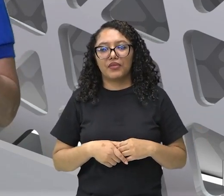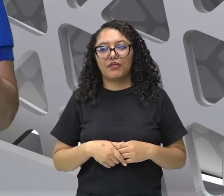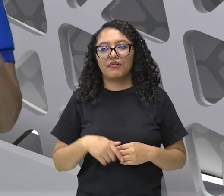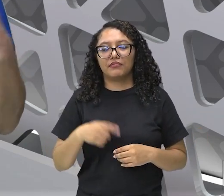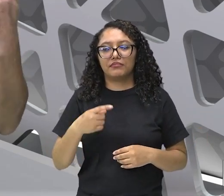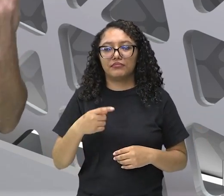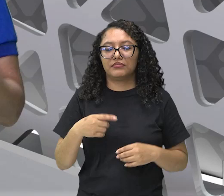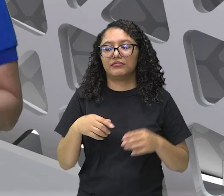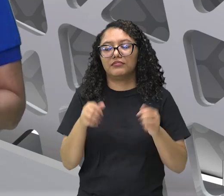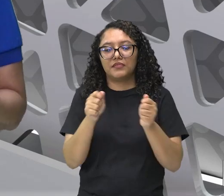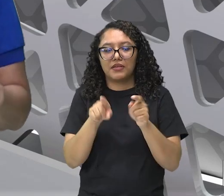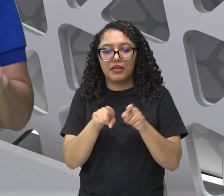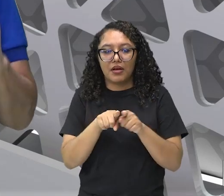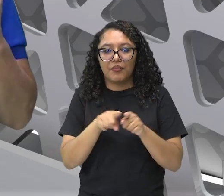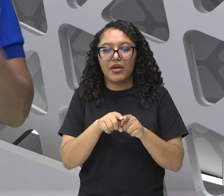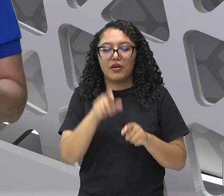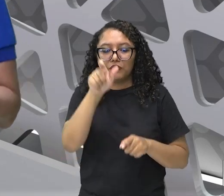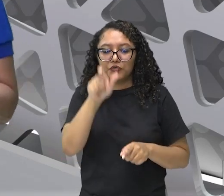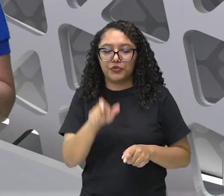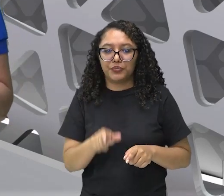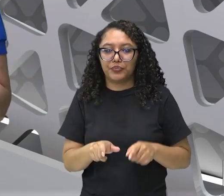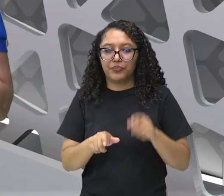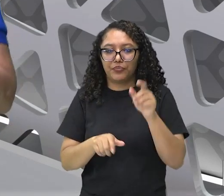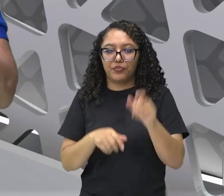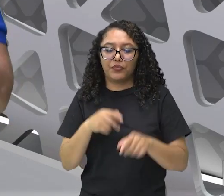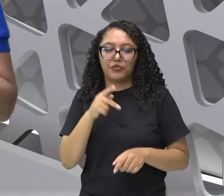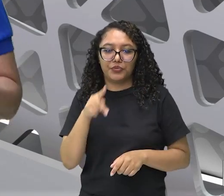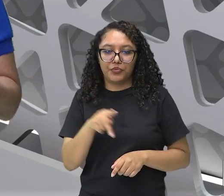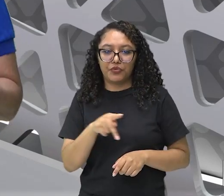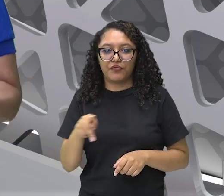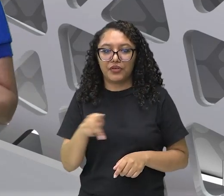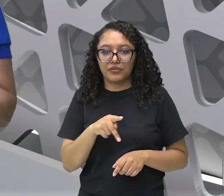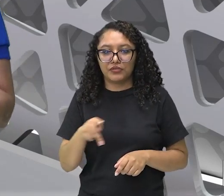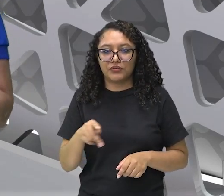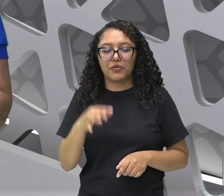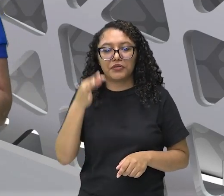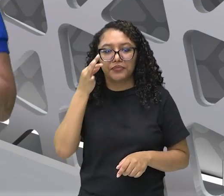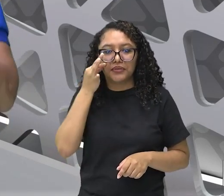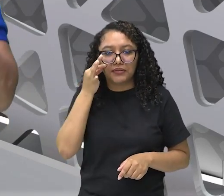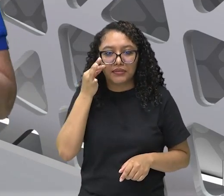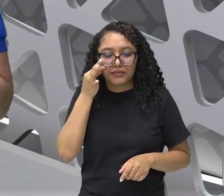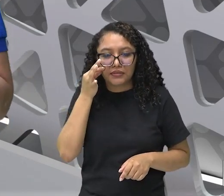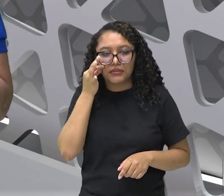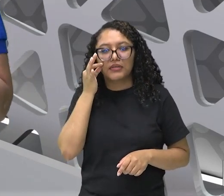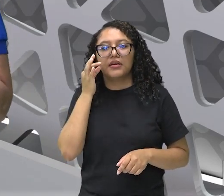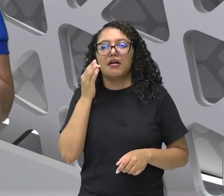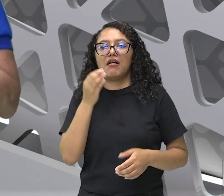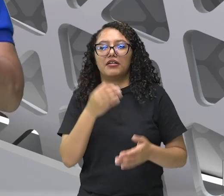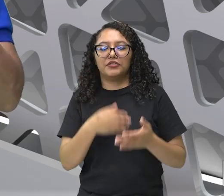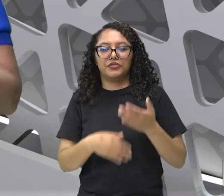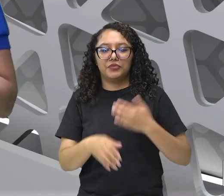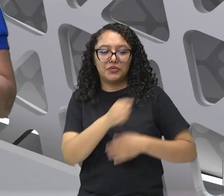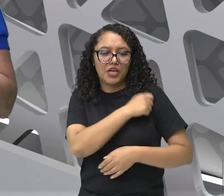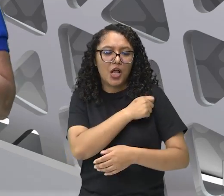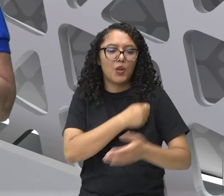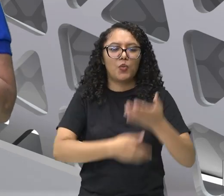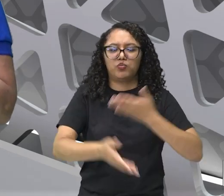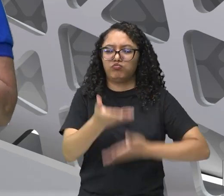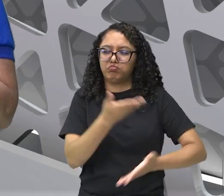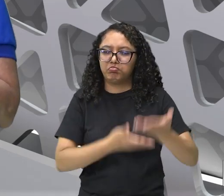professores presenciais, contamos com a participação ativa dos alunos. Questionem,